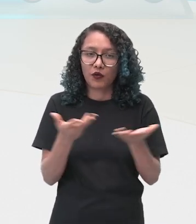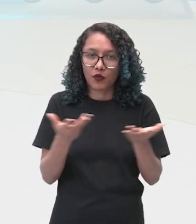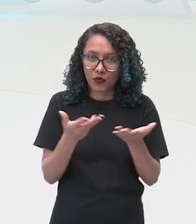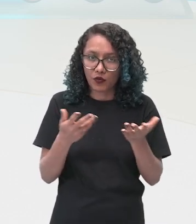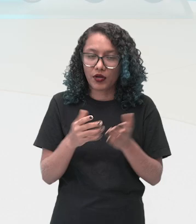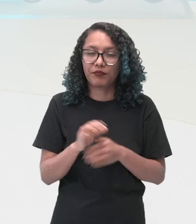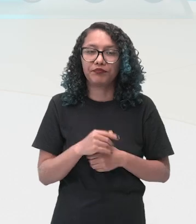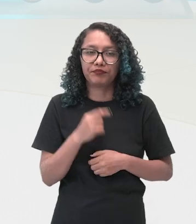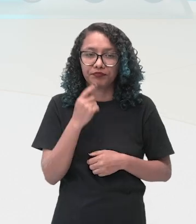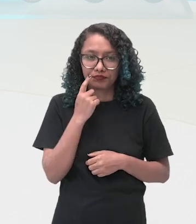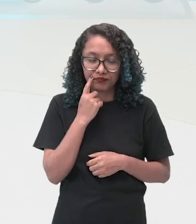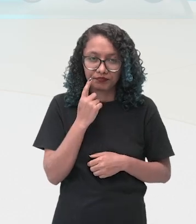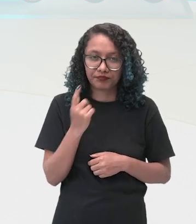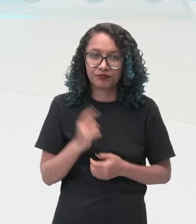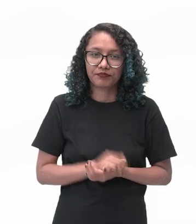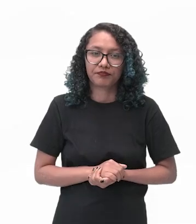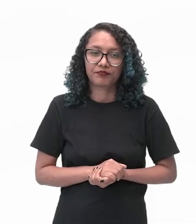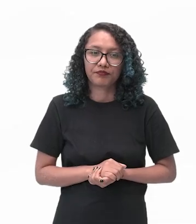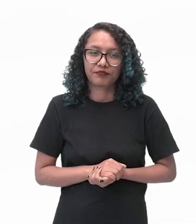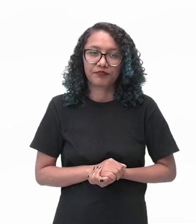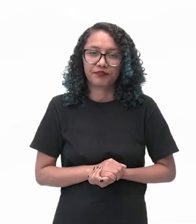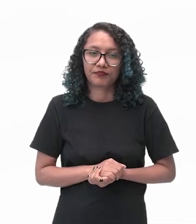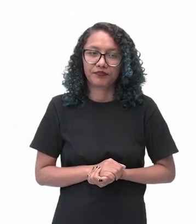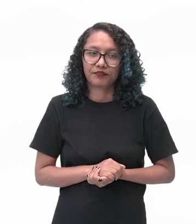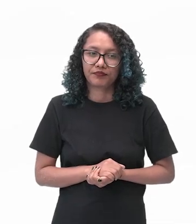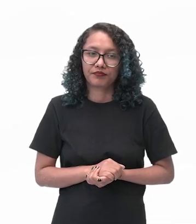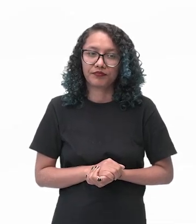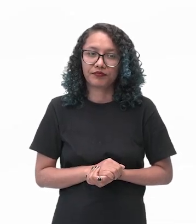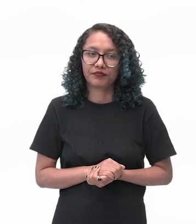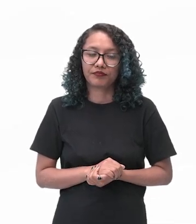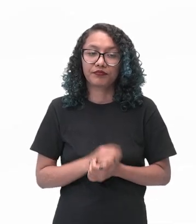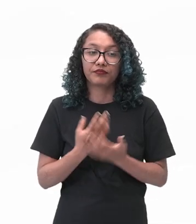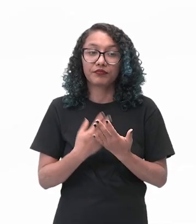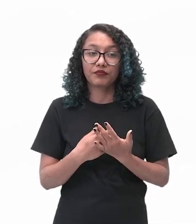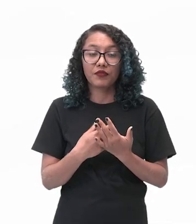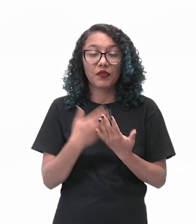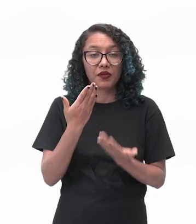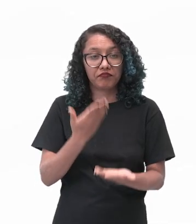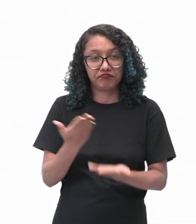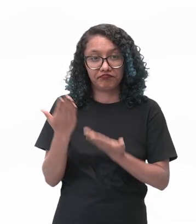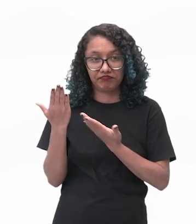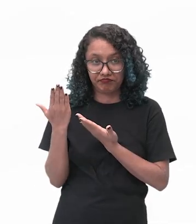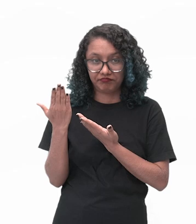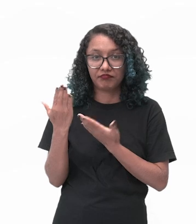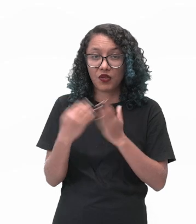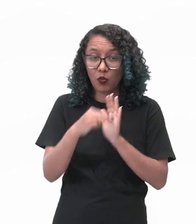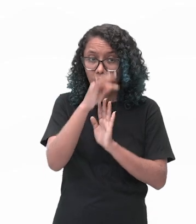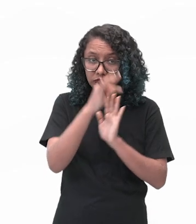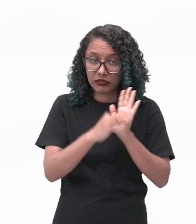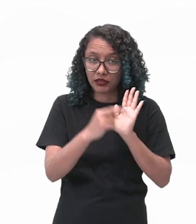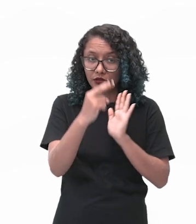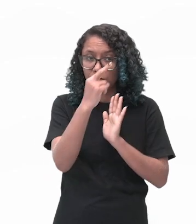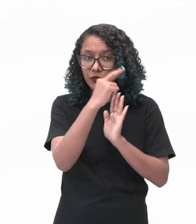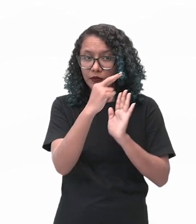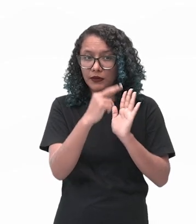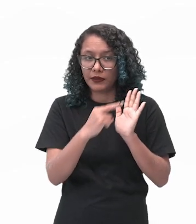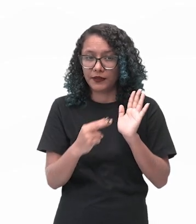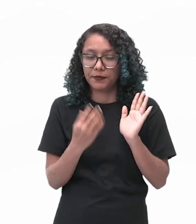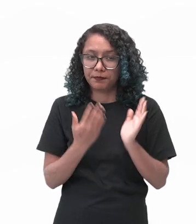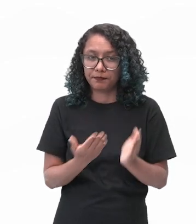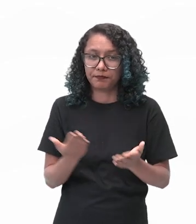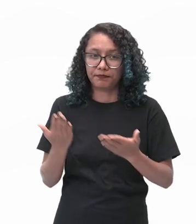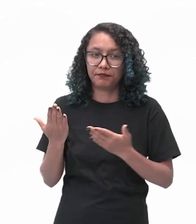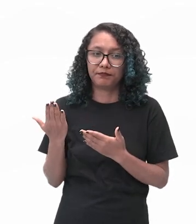nós analisarmos. Vamos lá dar uma olhada nesse texto. O texto diz: Climate Change and Human Rights,